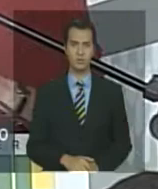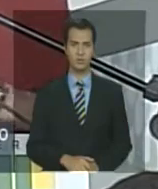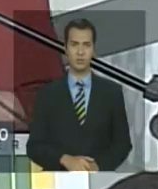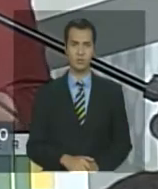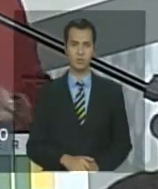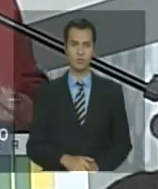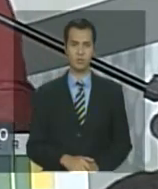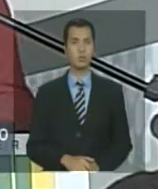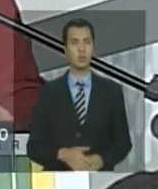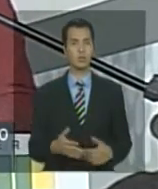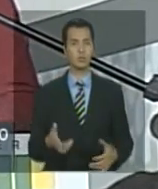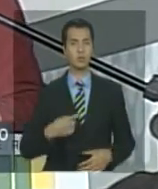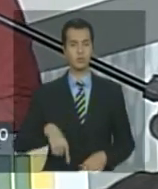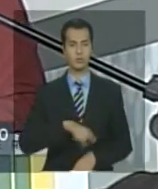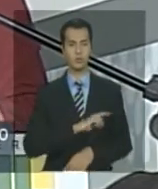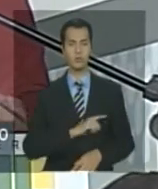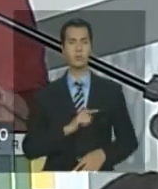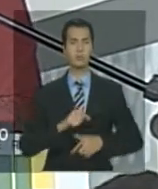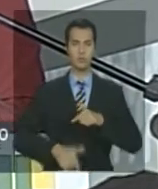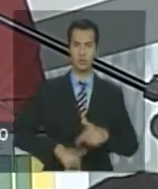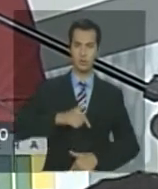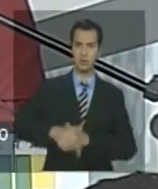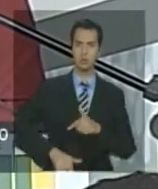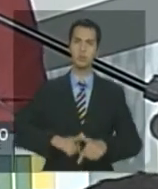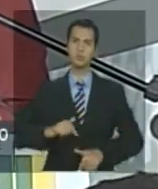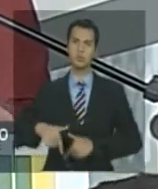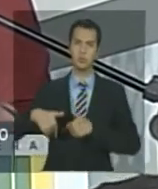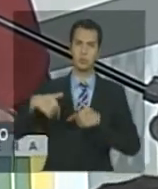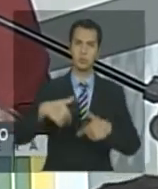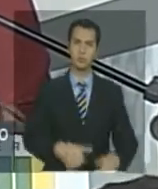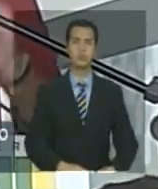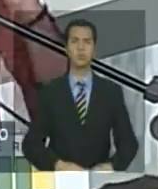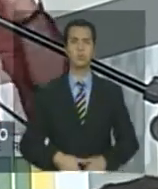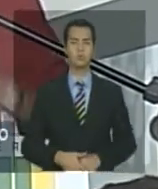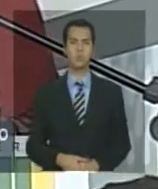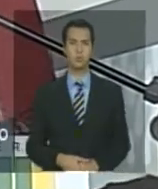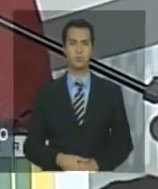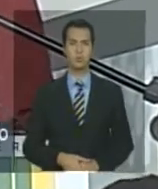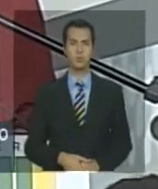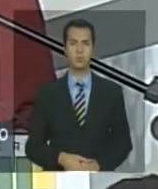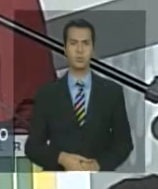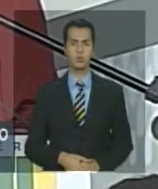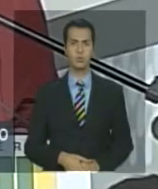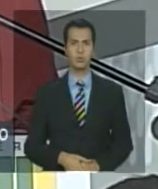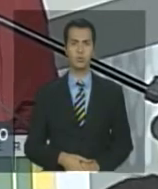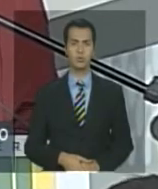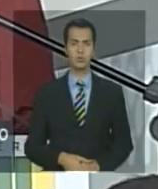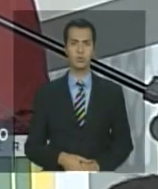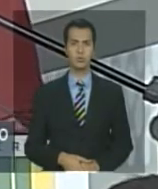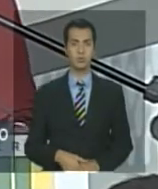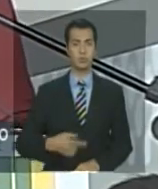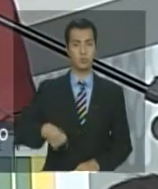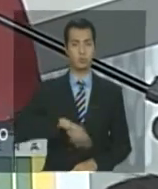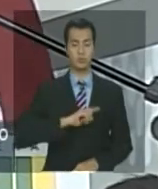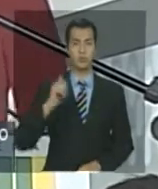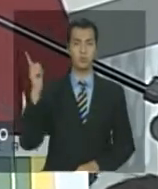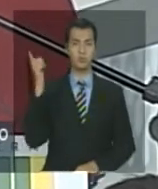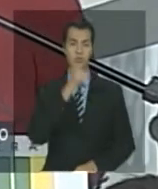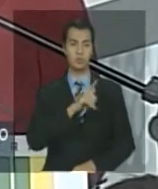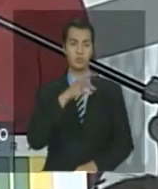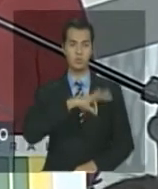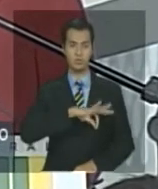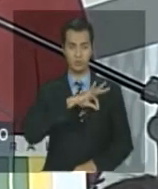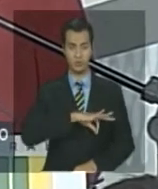através dessa conjugação de esforços, dessa articulação, uma renda de pelo